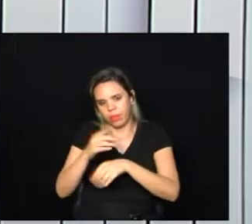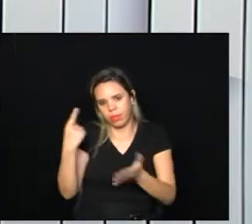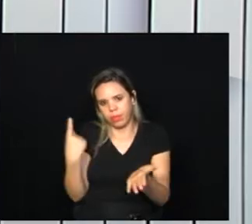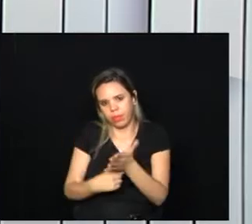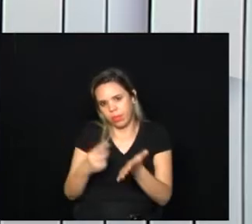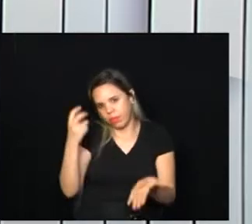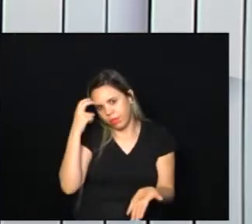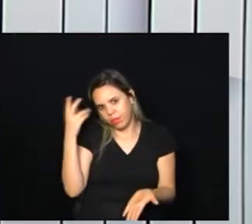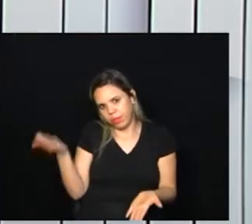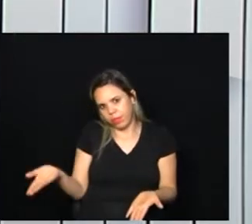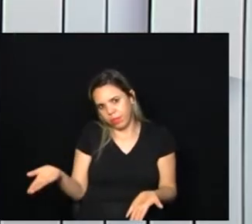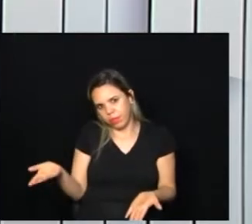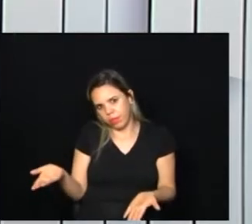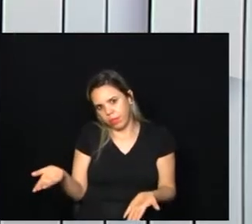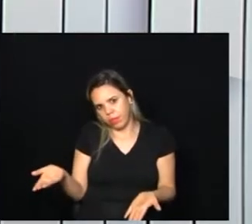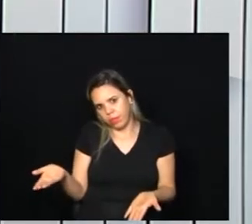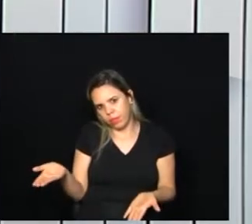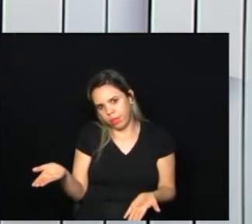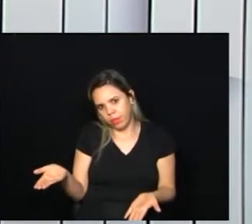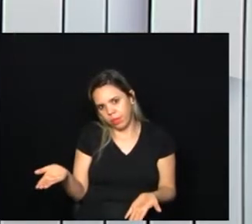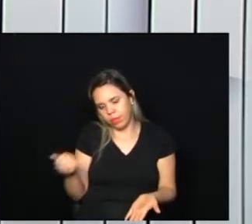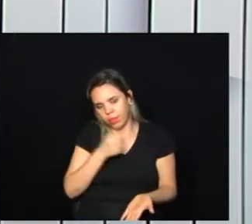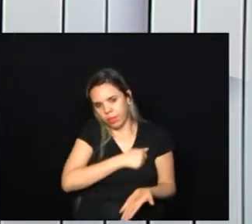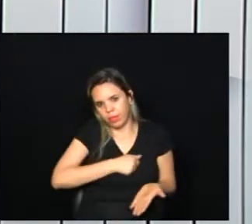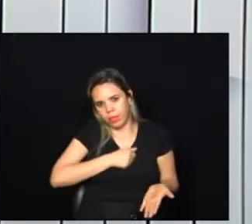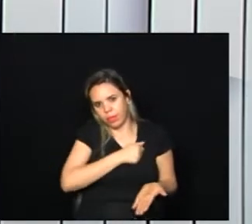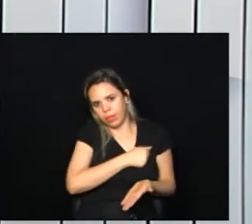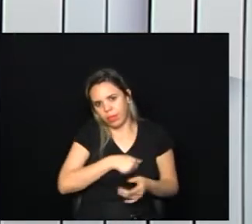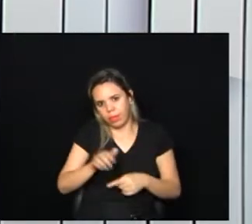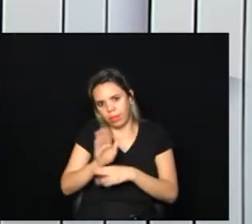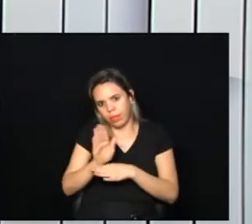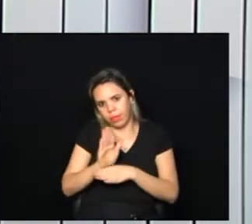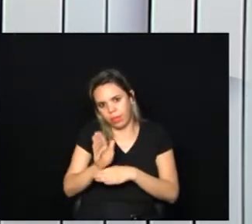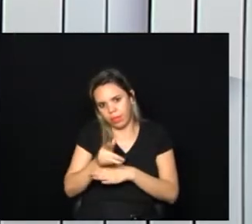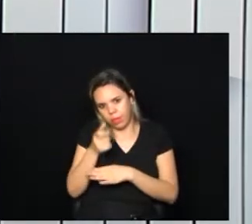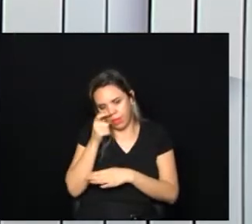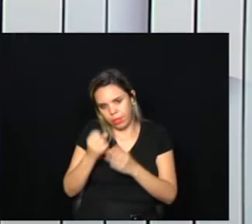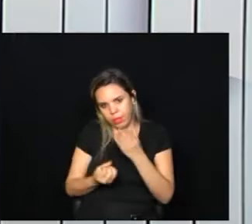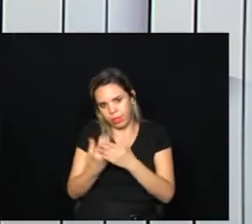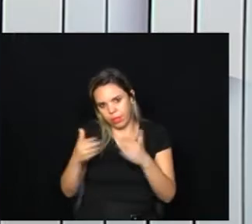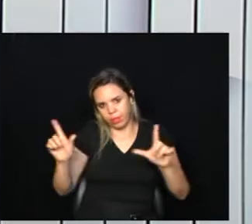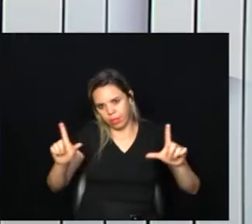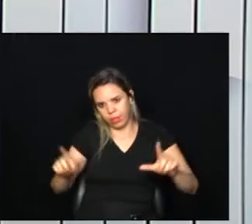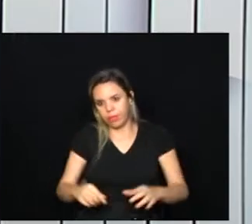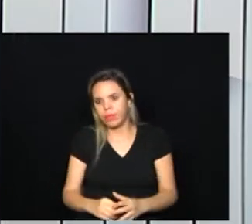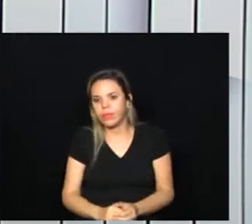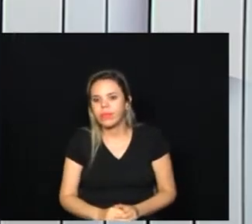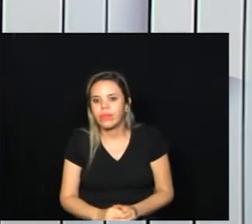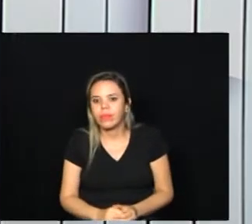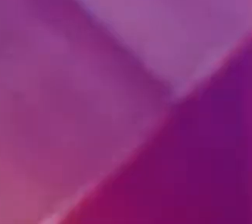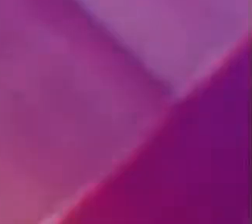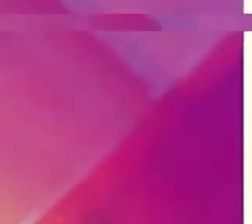agenda cultural e você que está com saudades do cinema, tem estreias na telona.